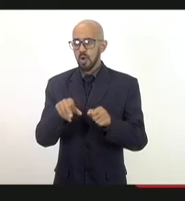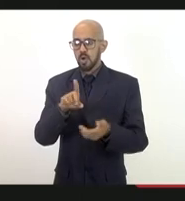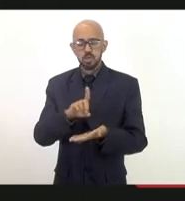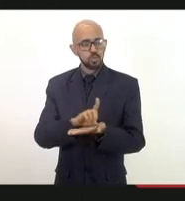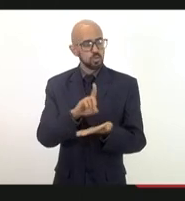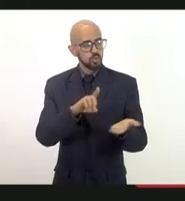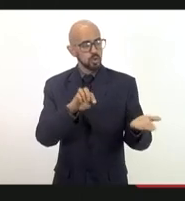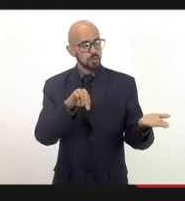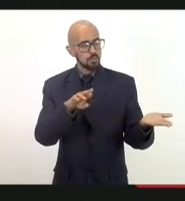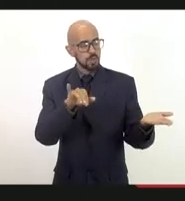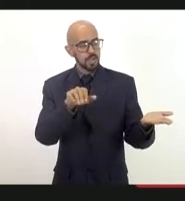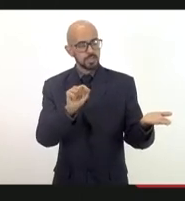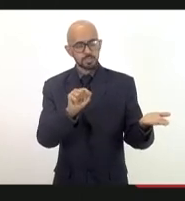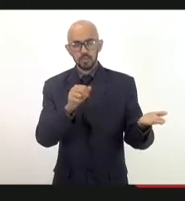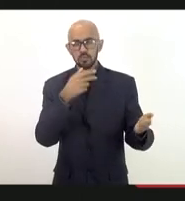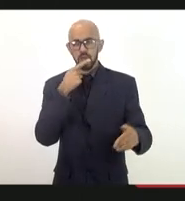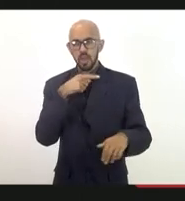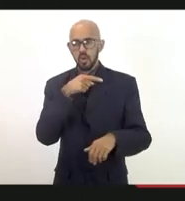Márcia falou.